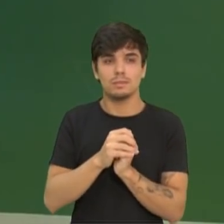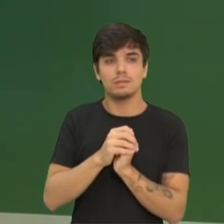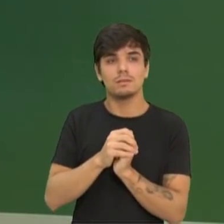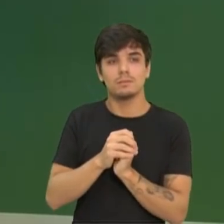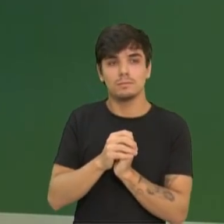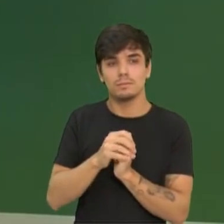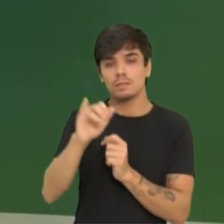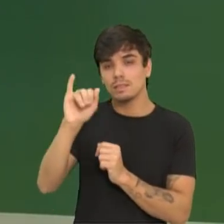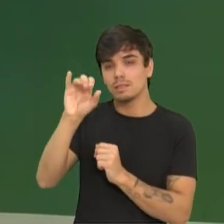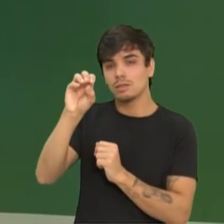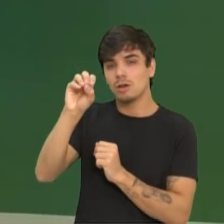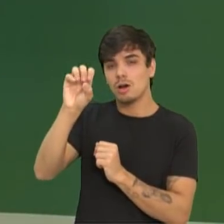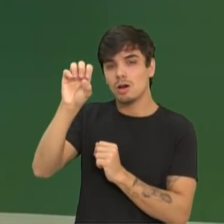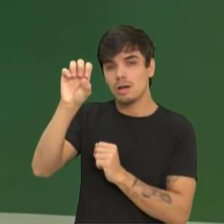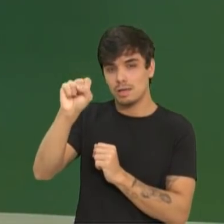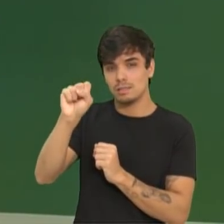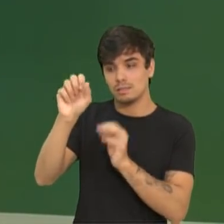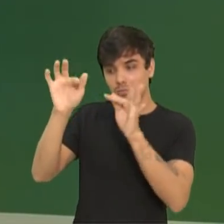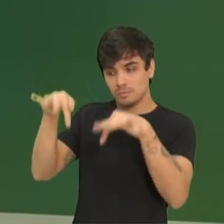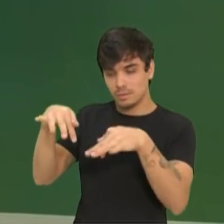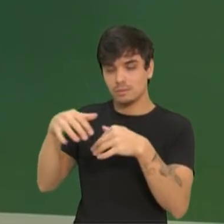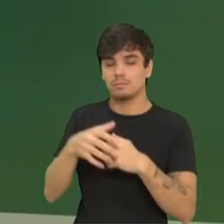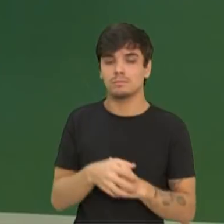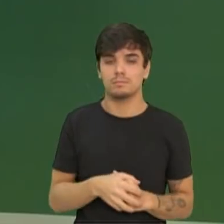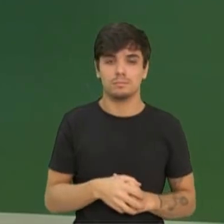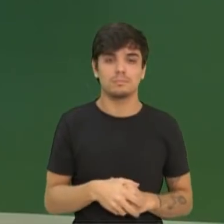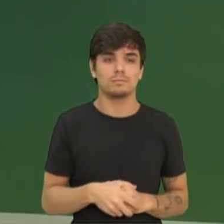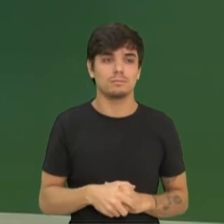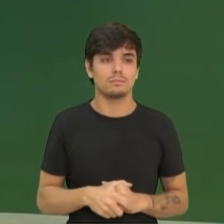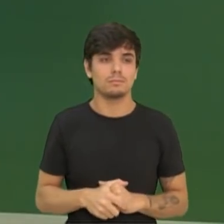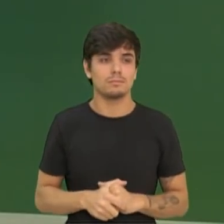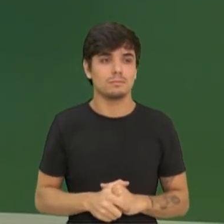ditongo seguido de S. Certo?